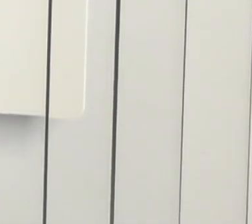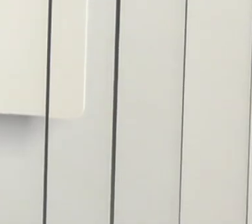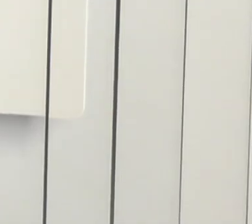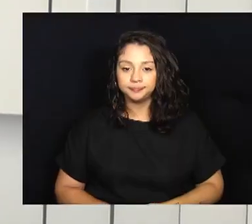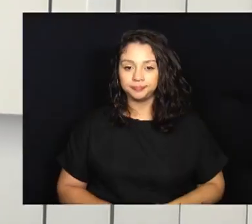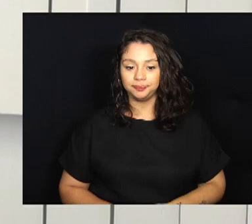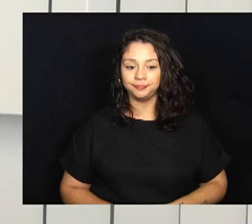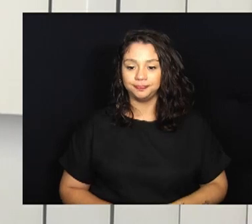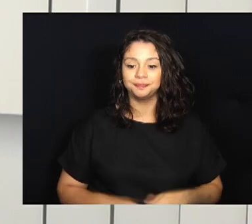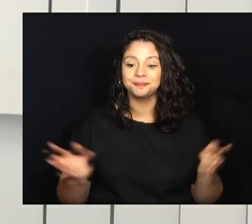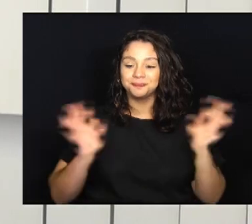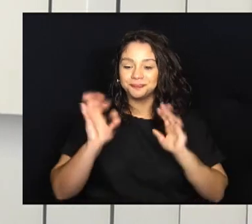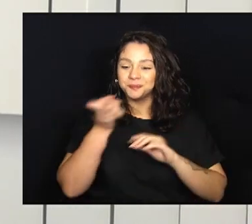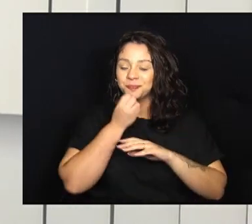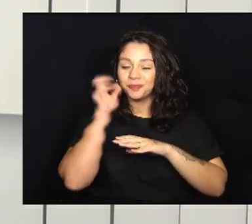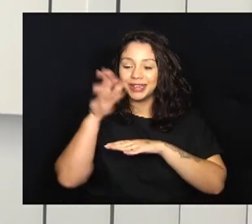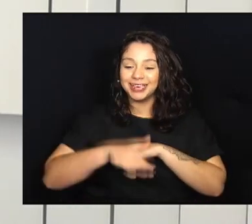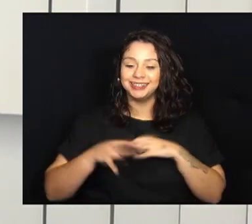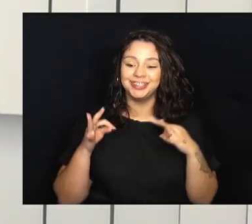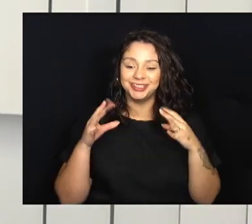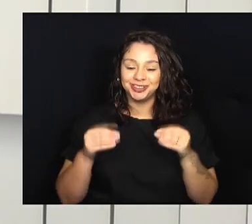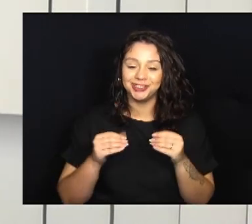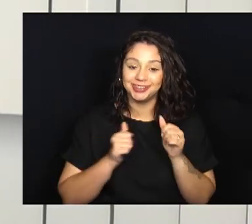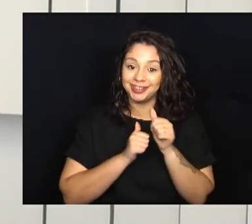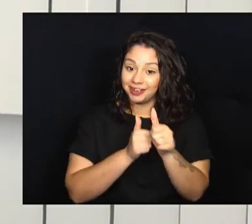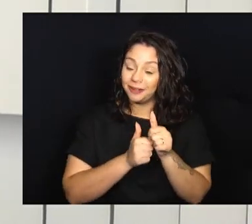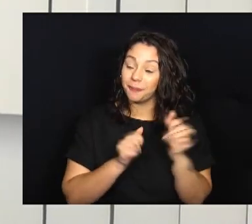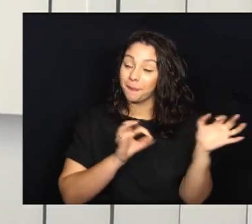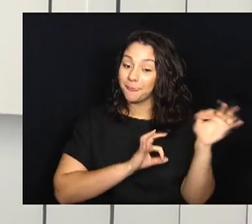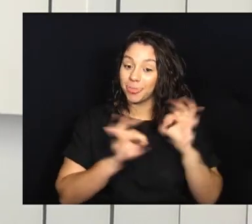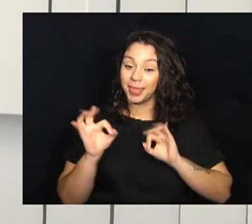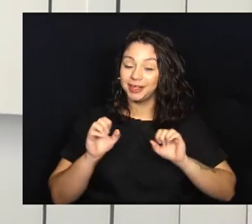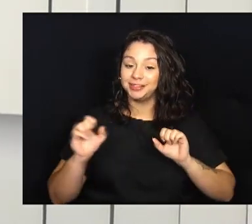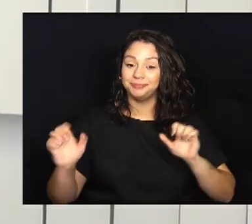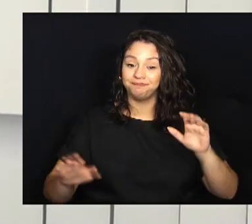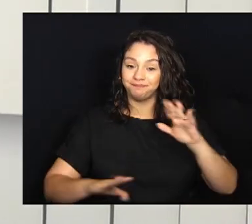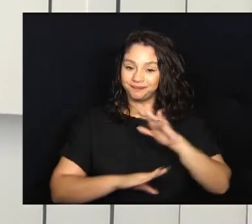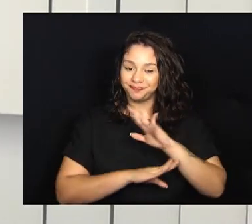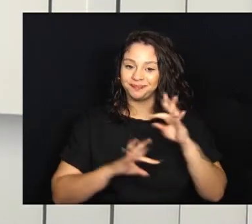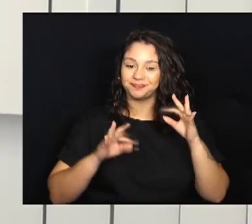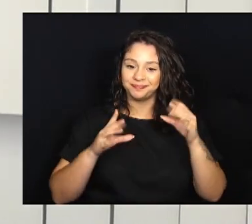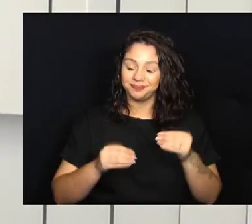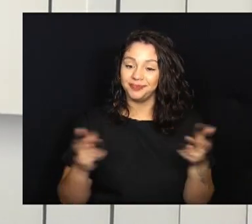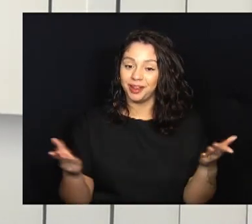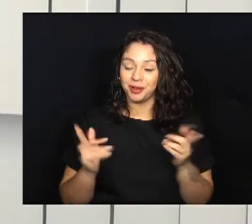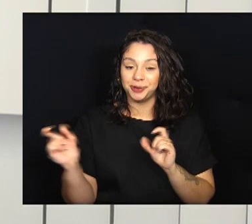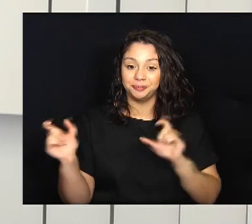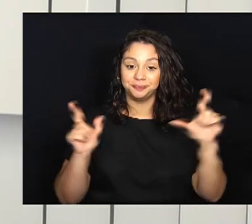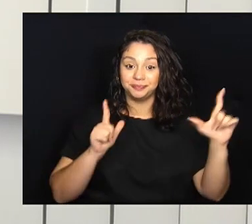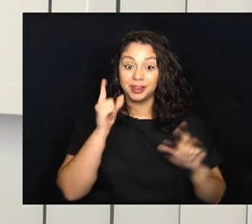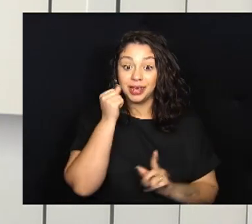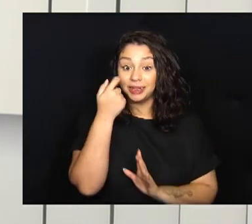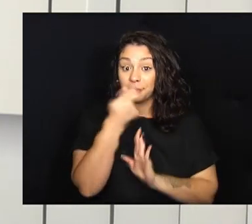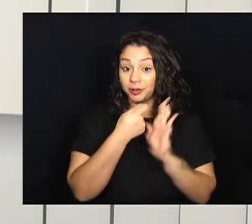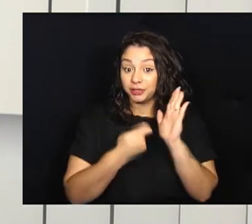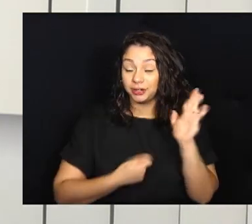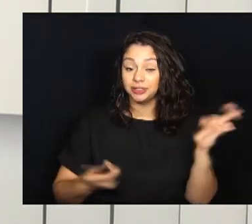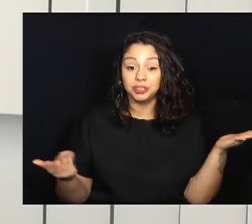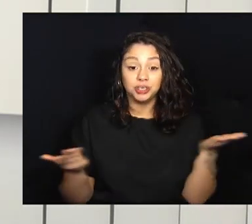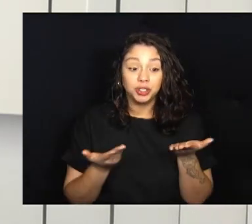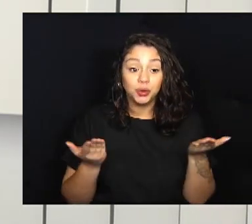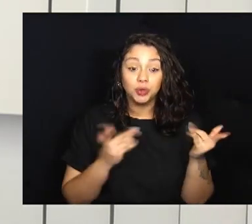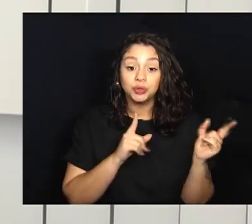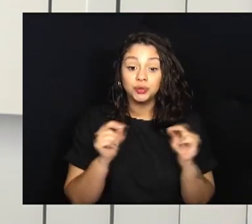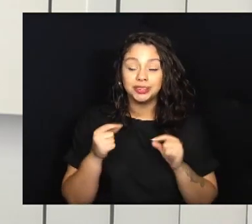Olá, boa tarde a todos que acompanham o Câmara Total. Está começando mais um Na Ponta do Lápis e hoje nós vamos